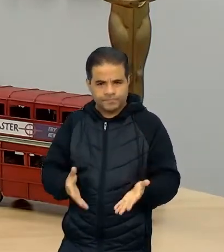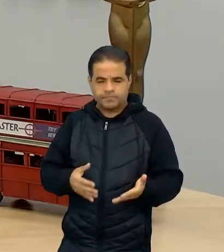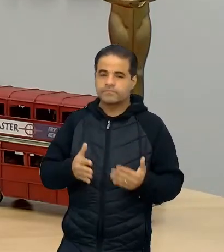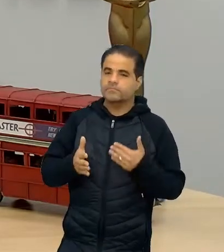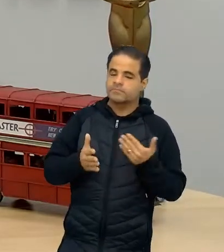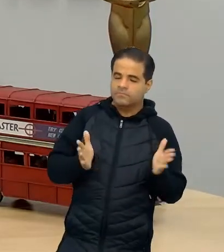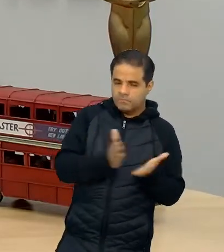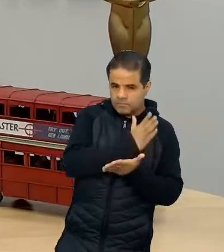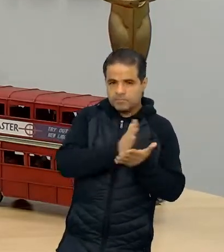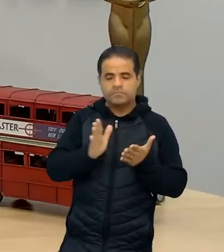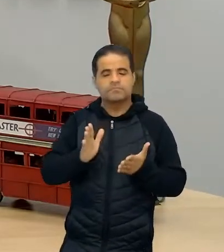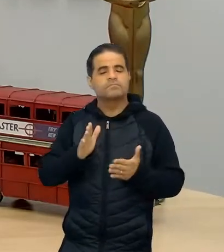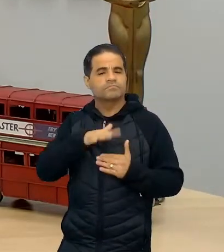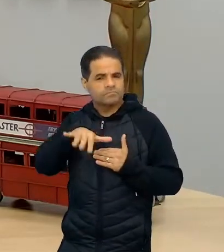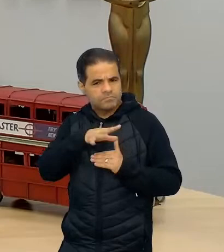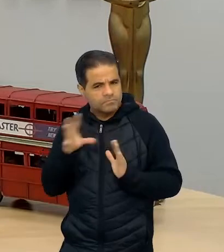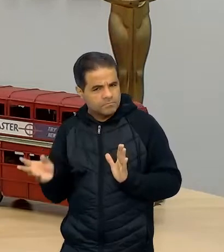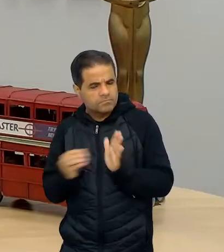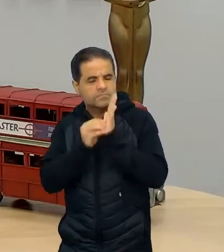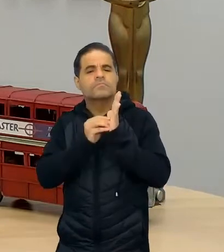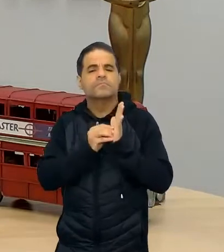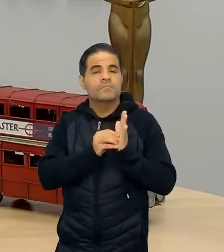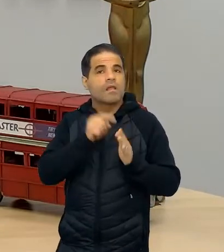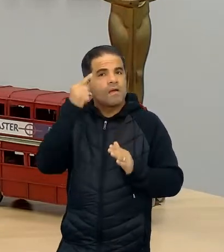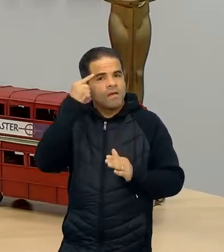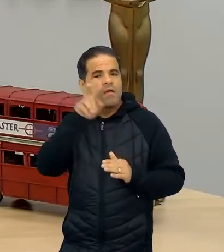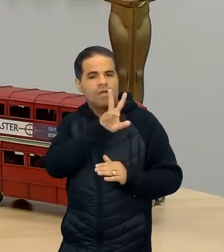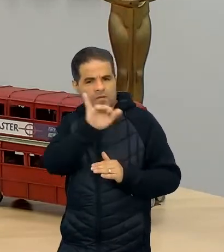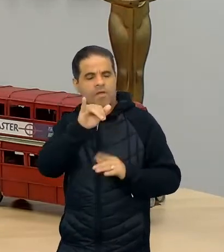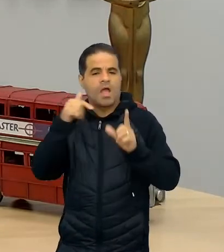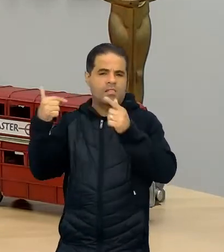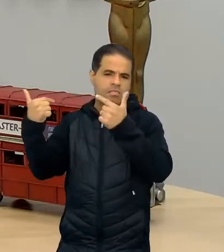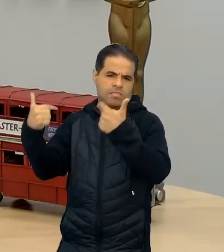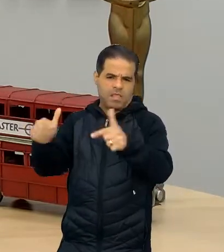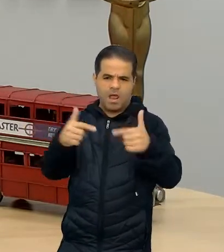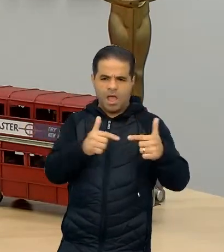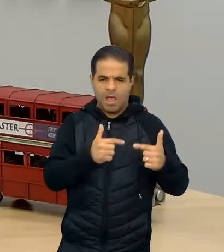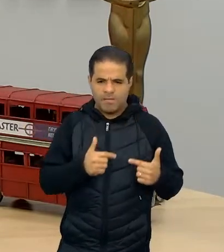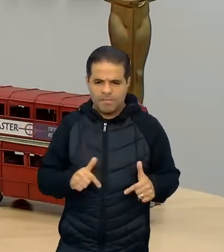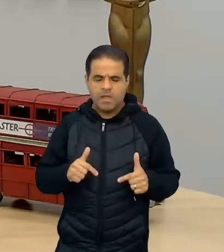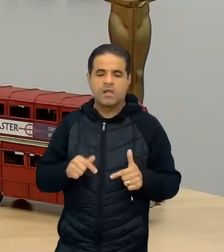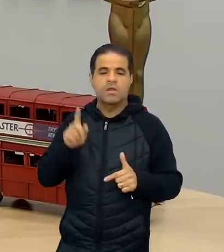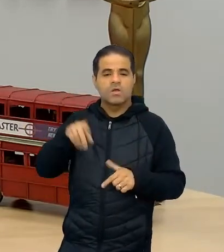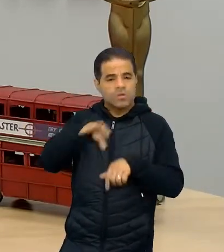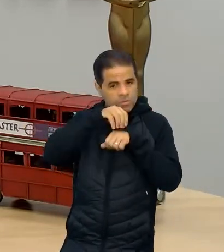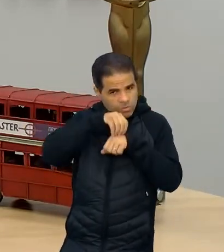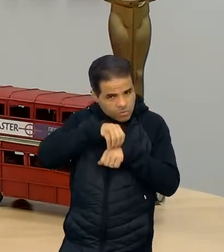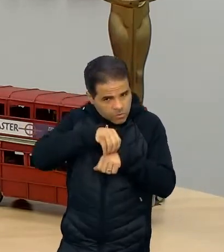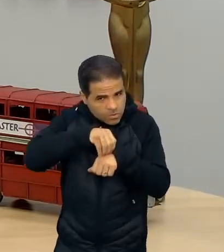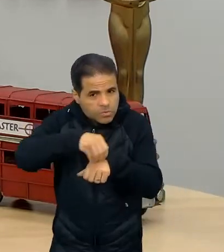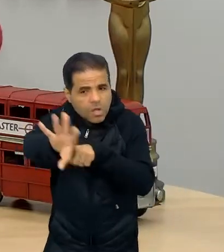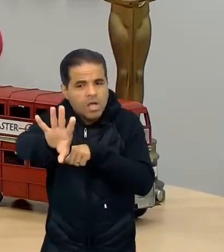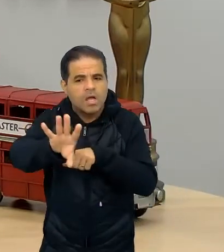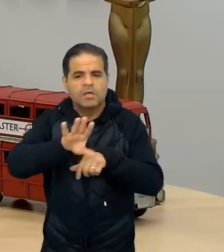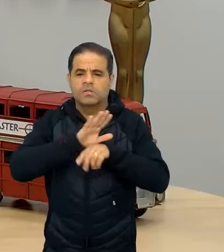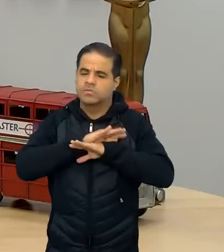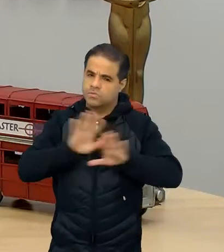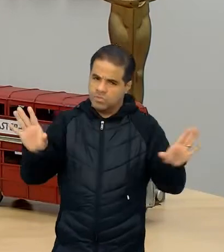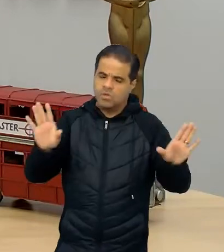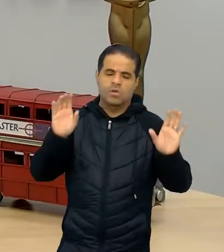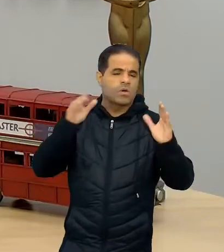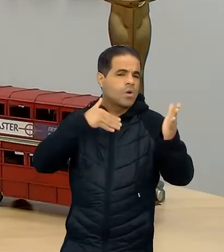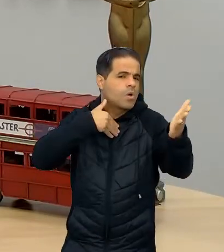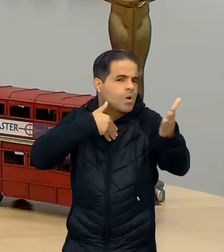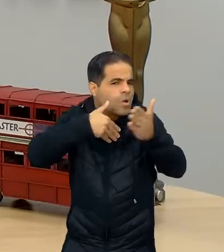algumas paradas. Então, assim, eles vão fazer o trabalho, mas isso eu tô dando uma dica, eles podem usar